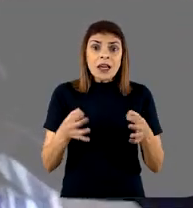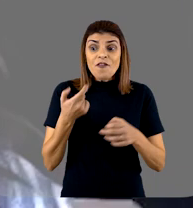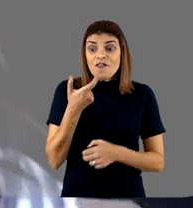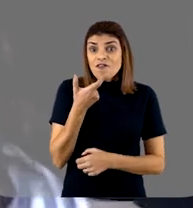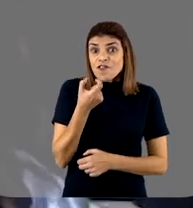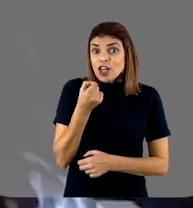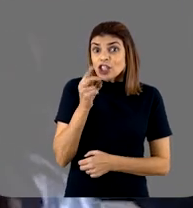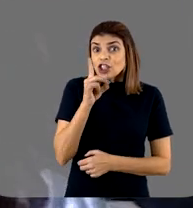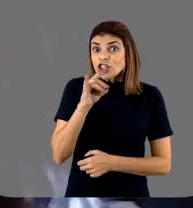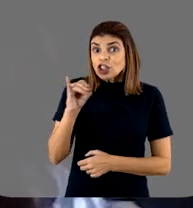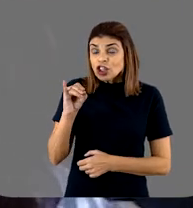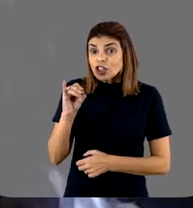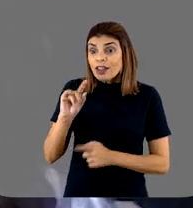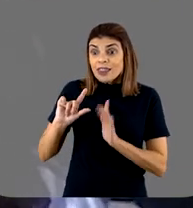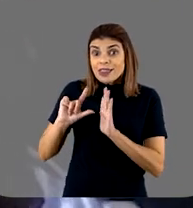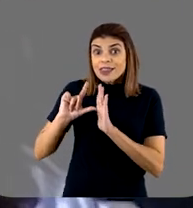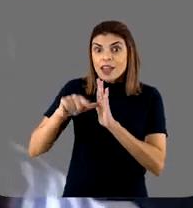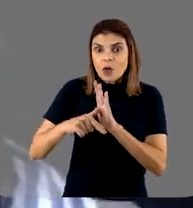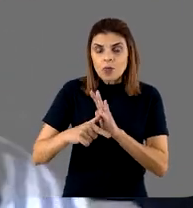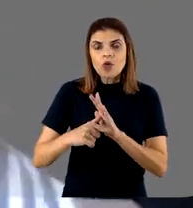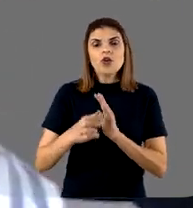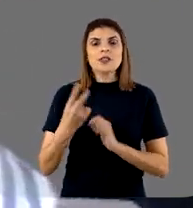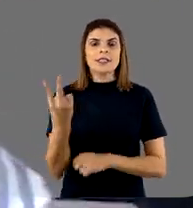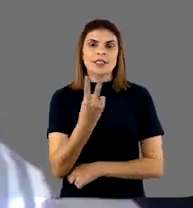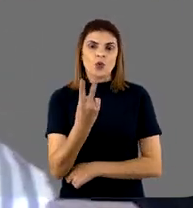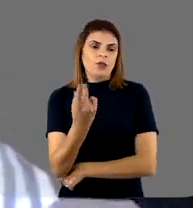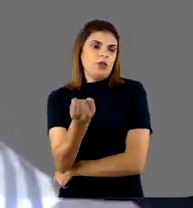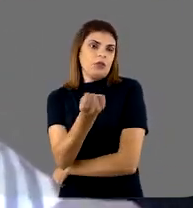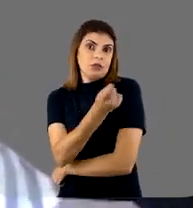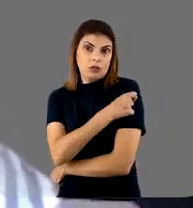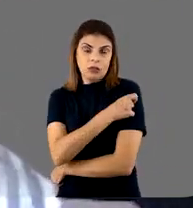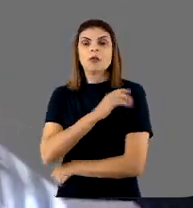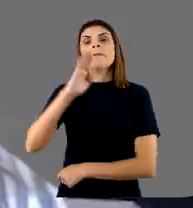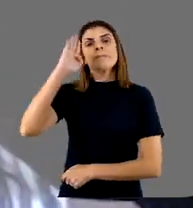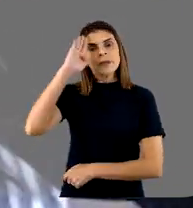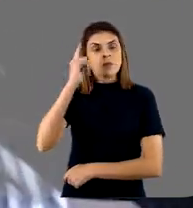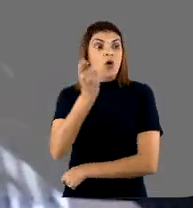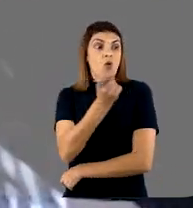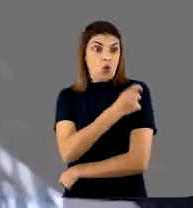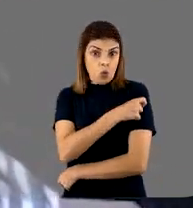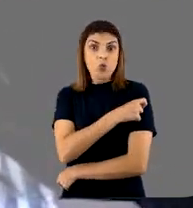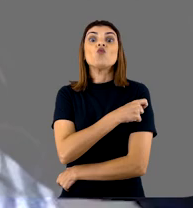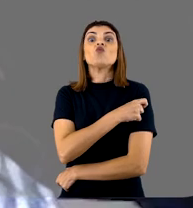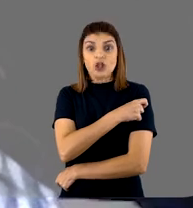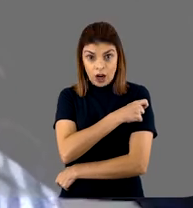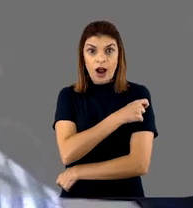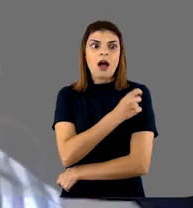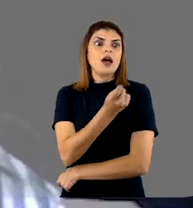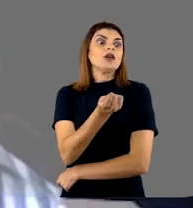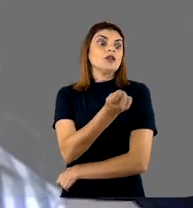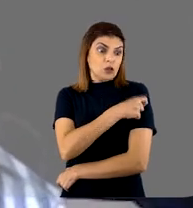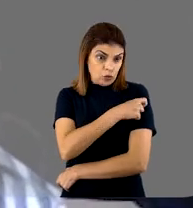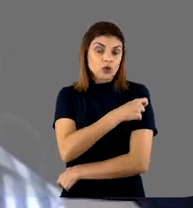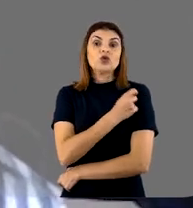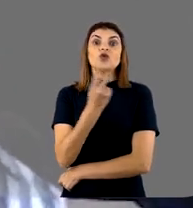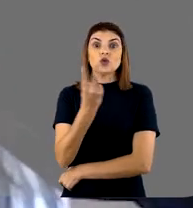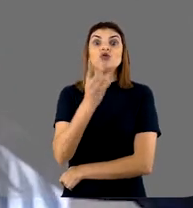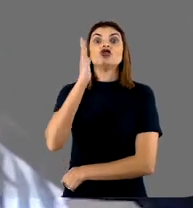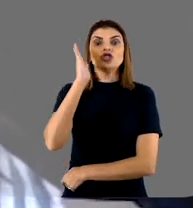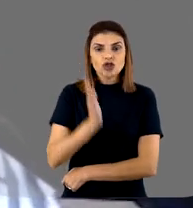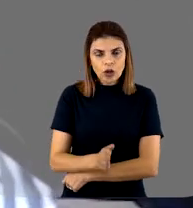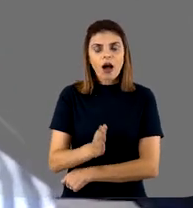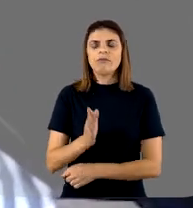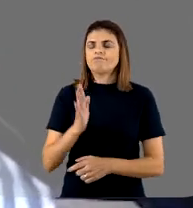correto 20 dias depois da segunda dose né então Eh é fundamental que as duas doses sejam eh